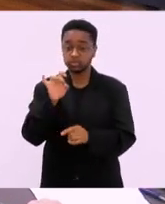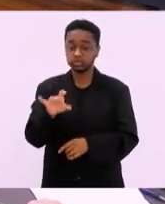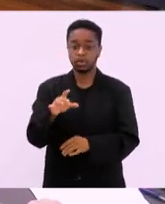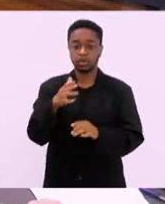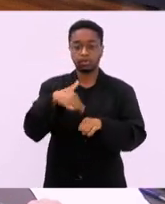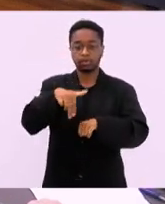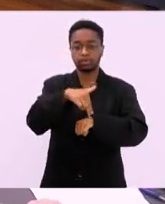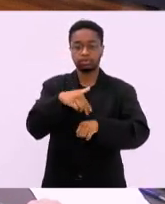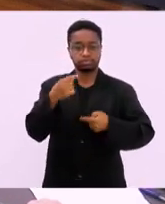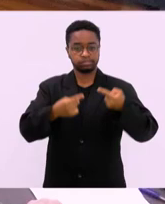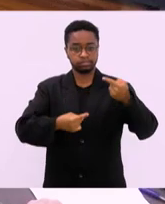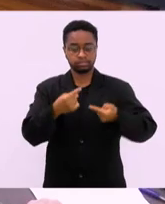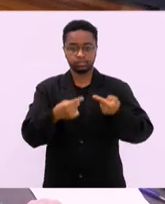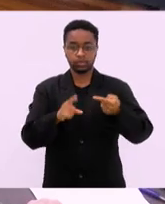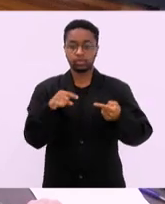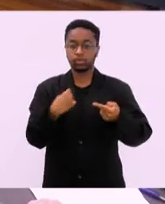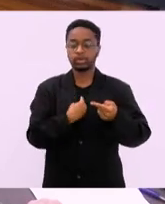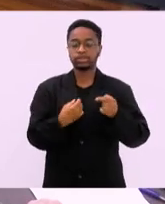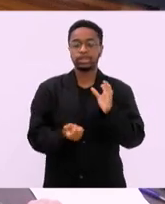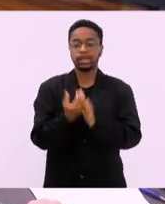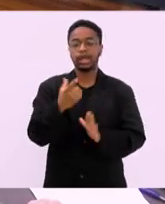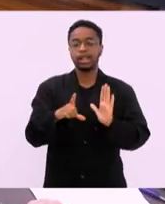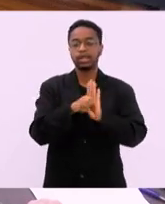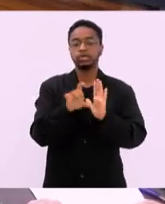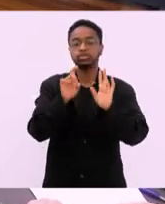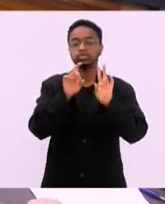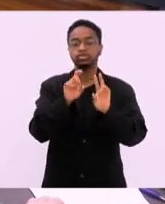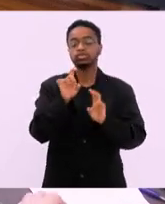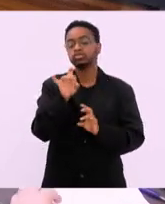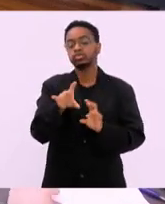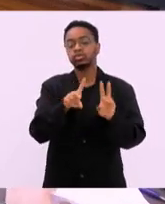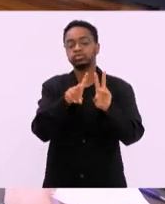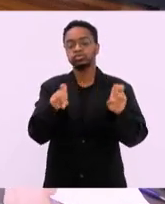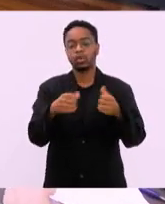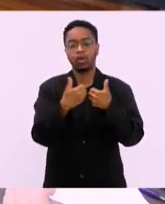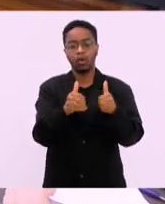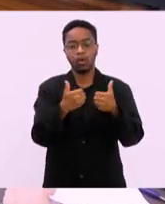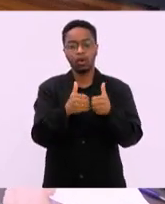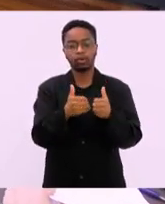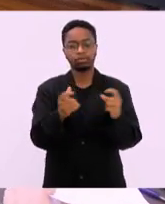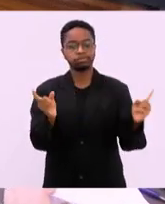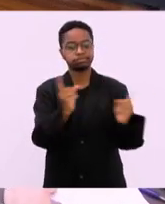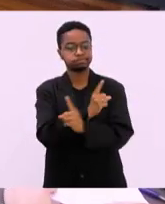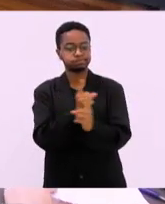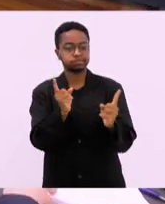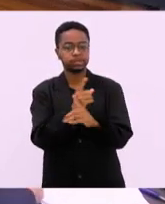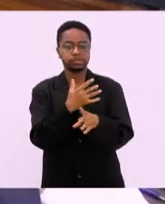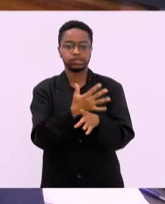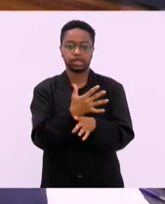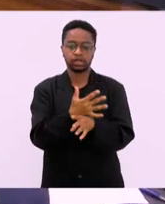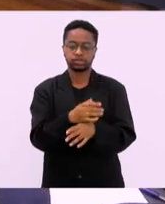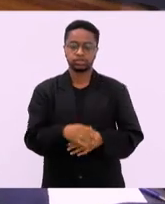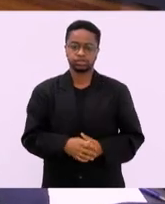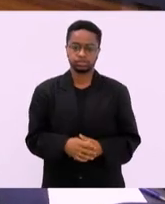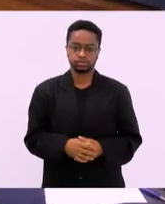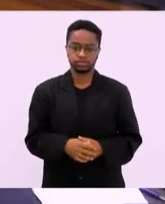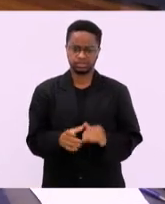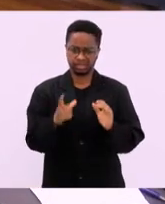sobre o intermunicipal. Tem essa correção, Luiz? Tem. Deixa eu ver se eu tenho.